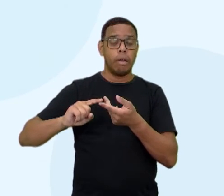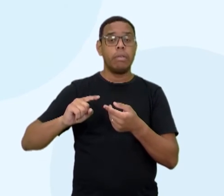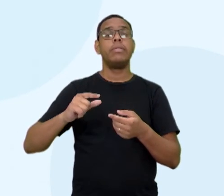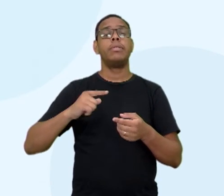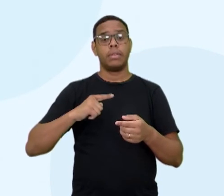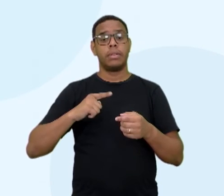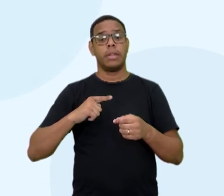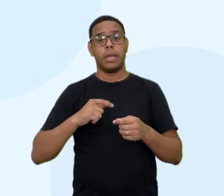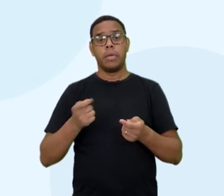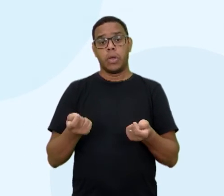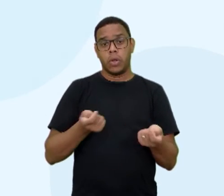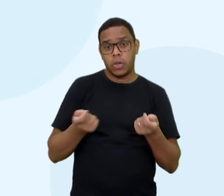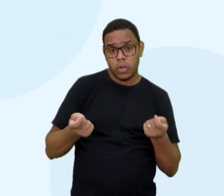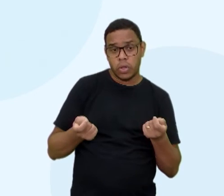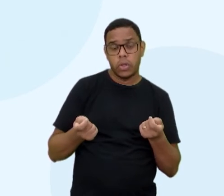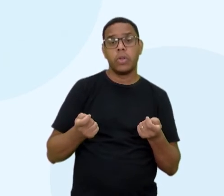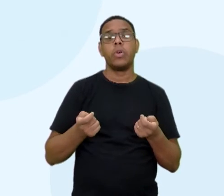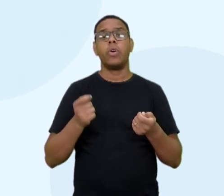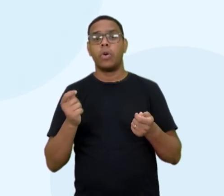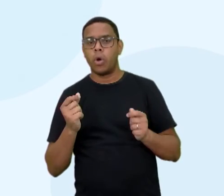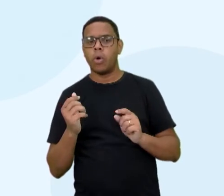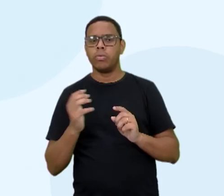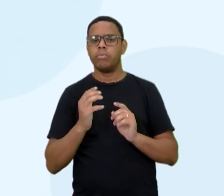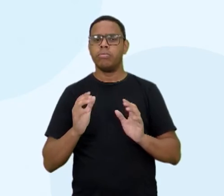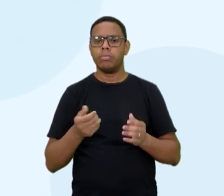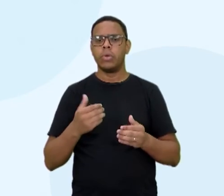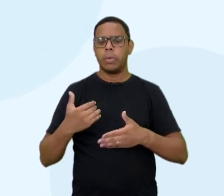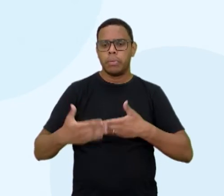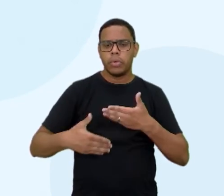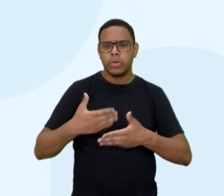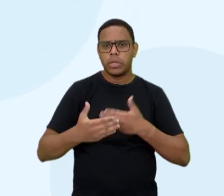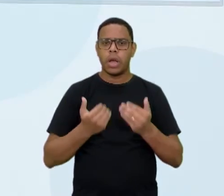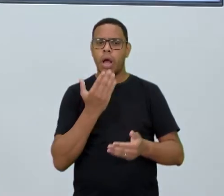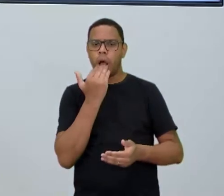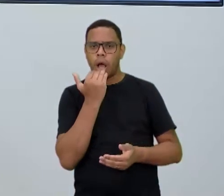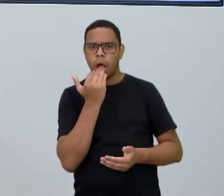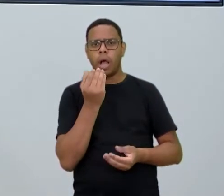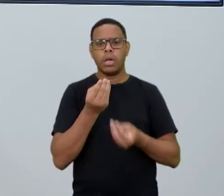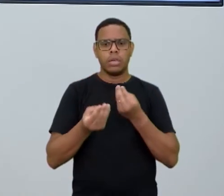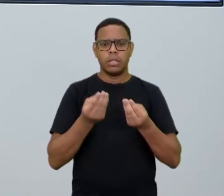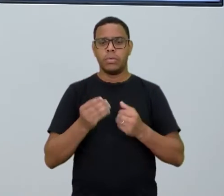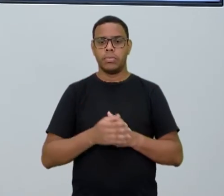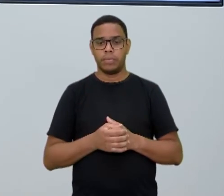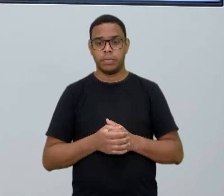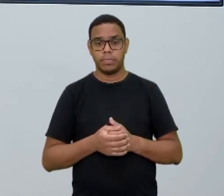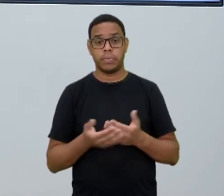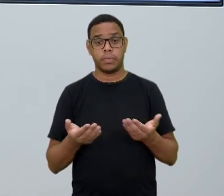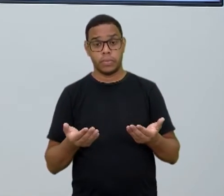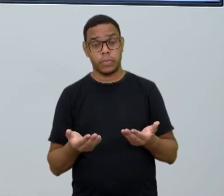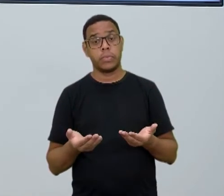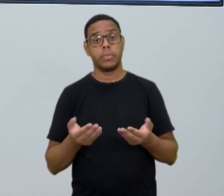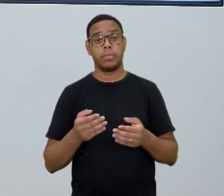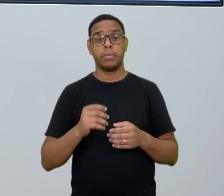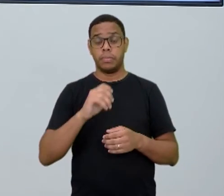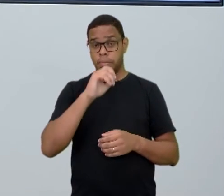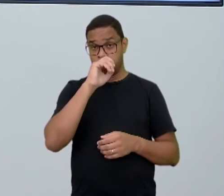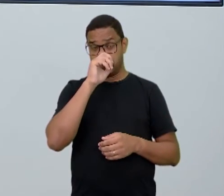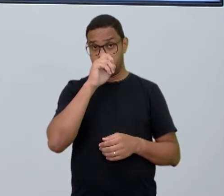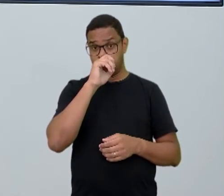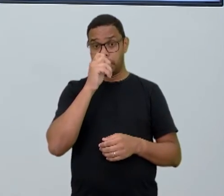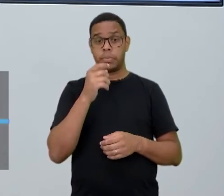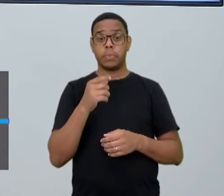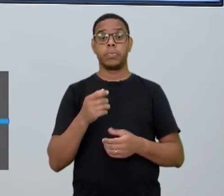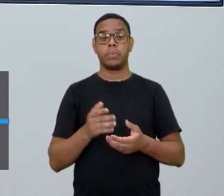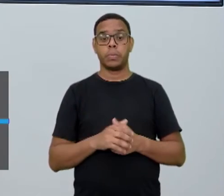interferir, regular ou influenciar o processo de digestão. Posso dizer para vocês, por exemplo, né,